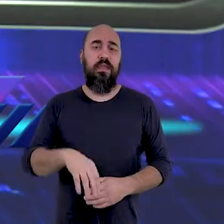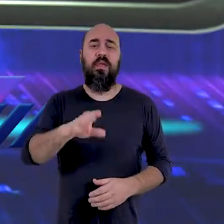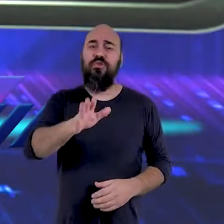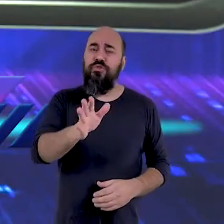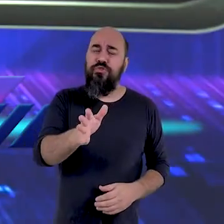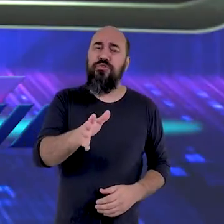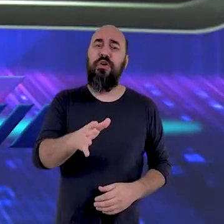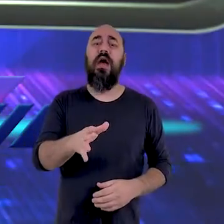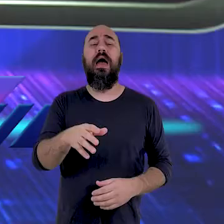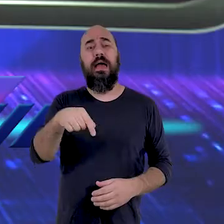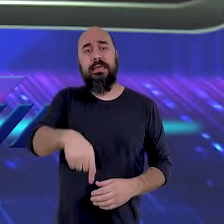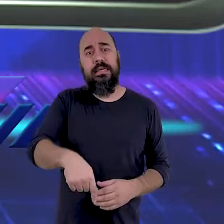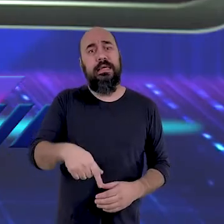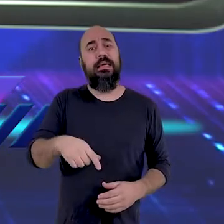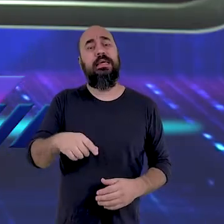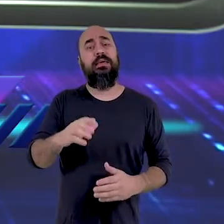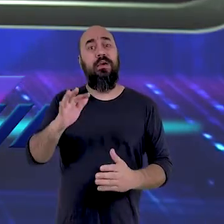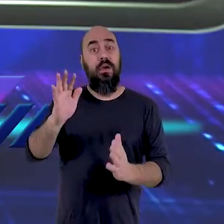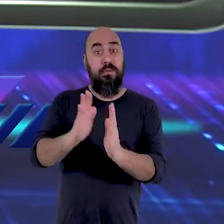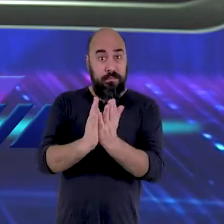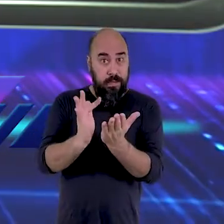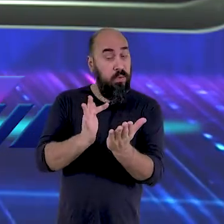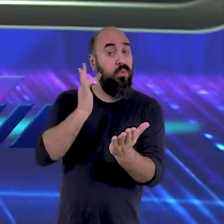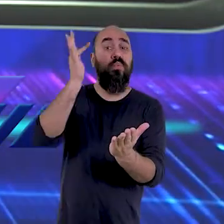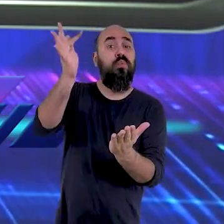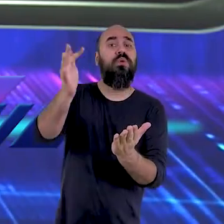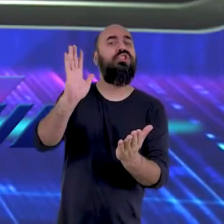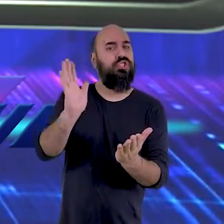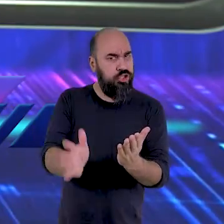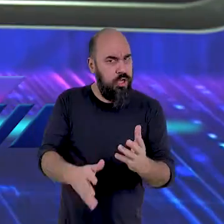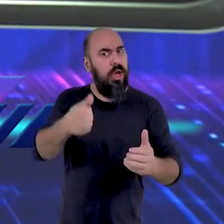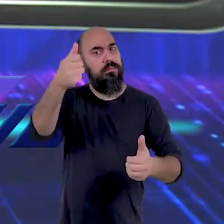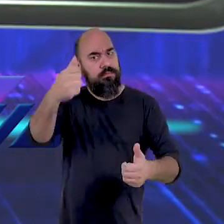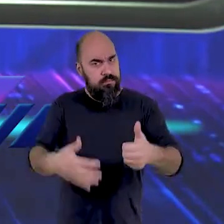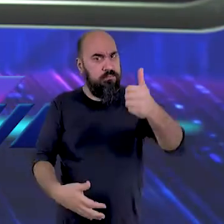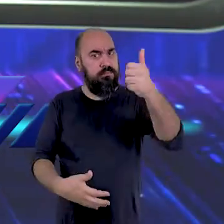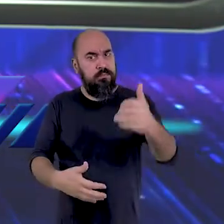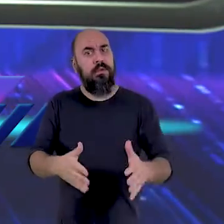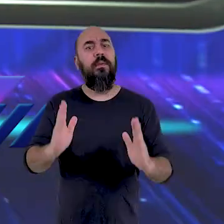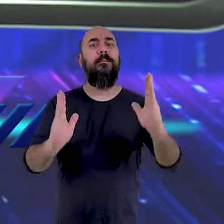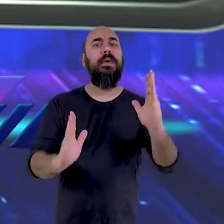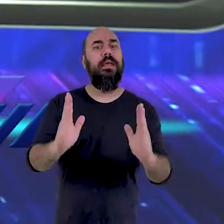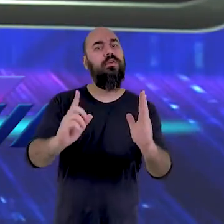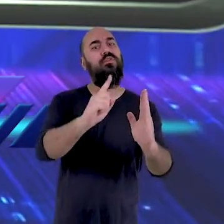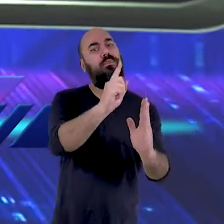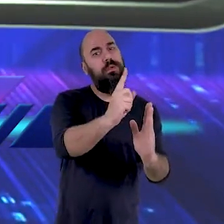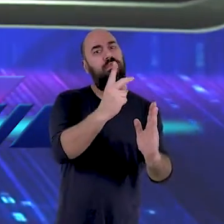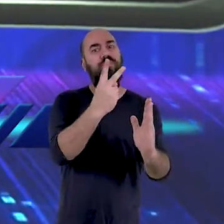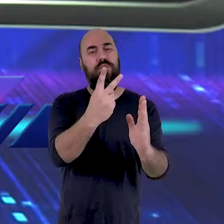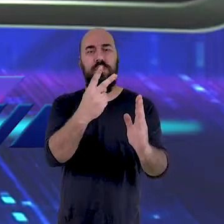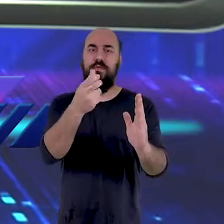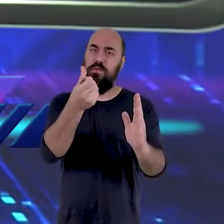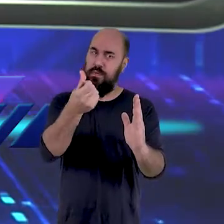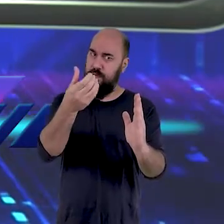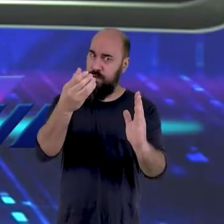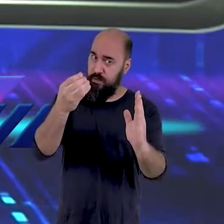anteriores. Nós já falamos aqui sobre esse período de 1260 dias, que na verdade